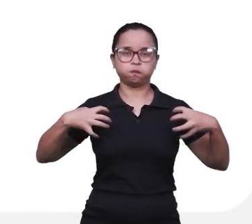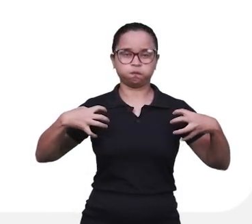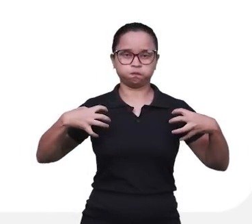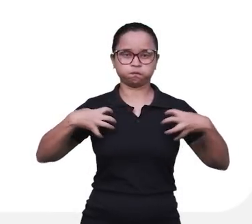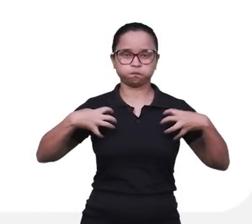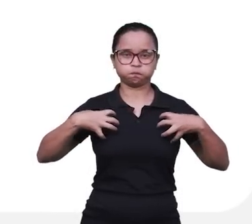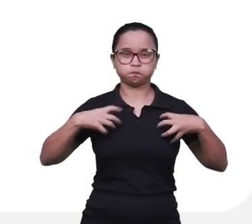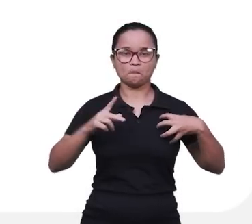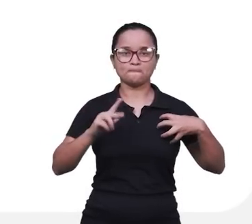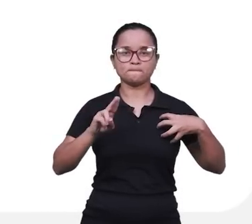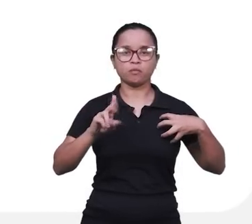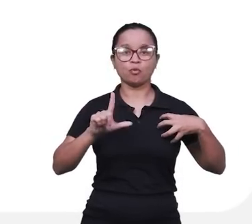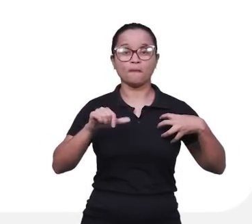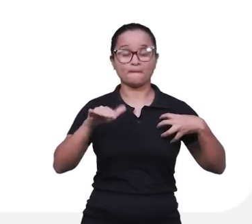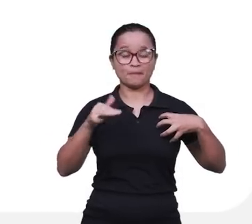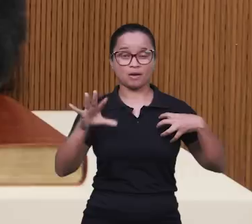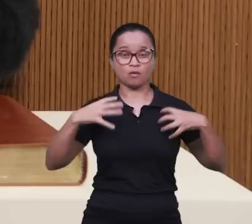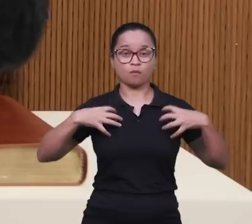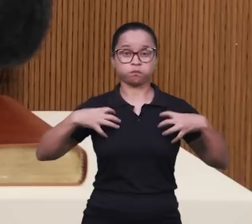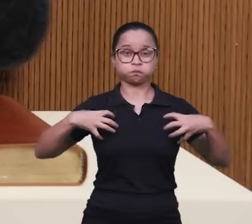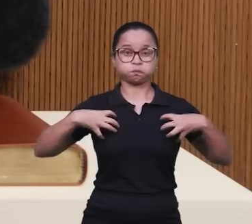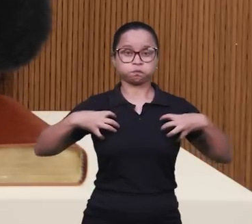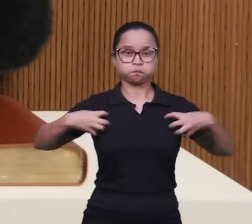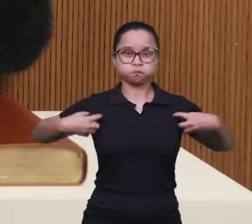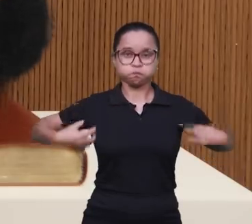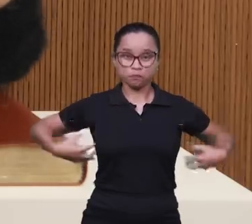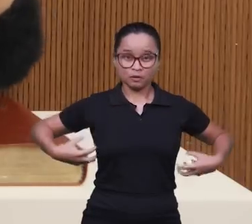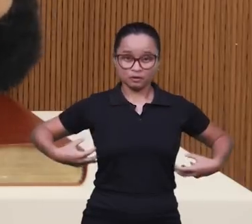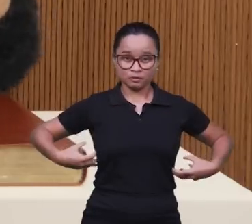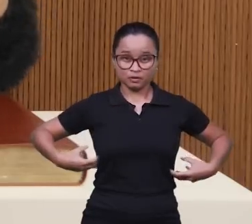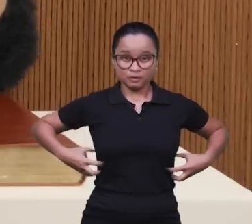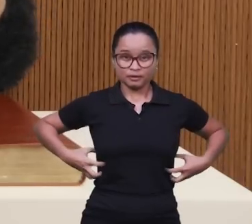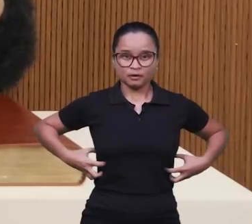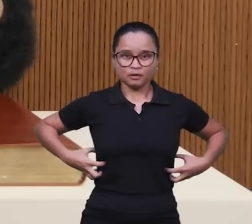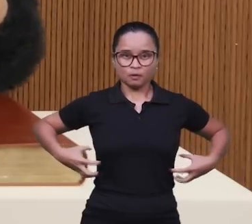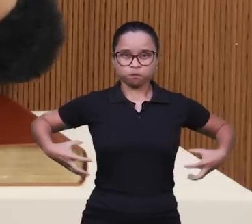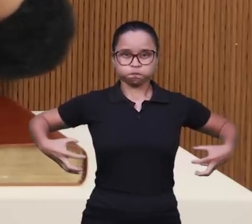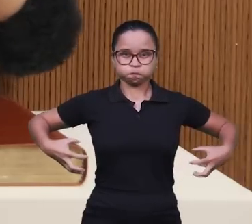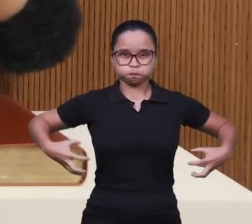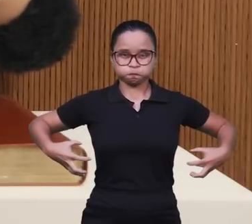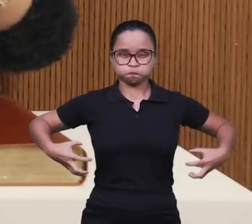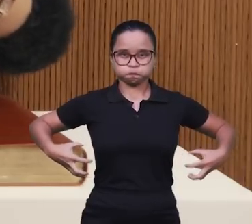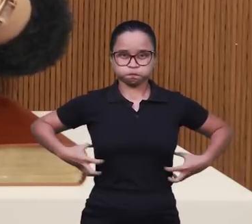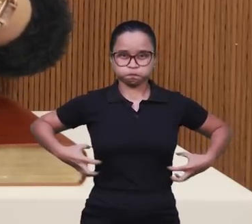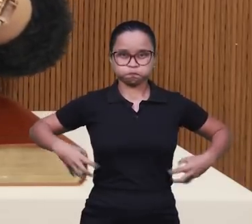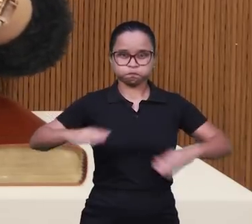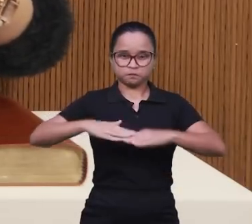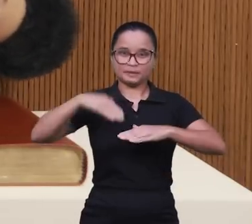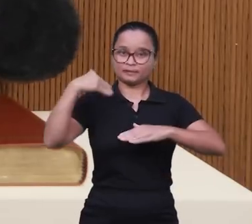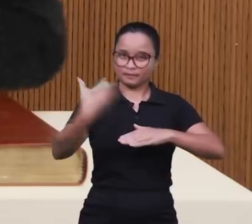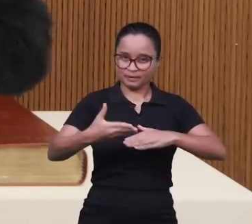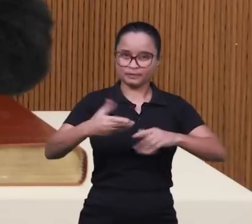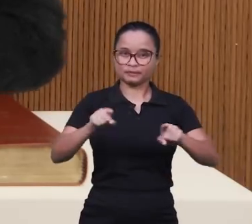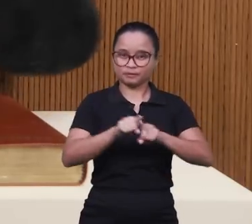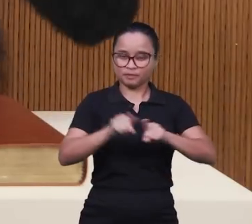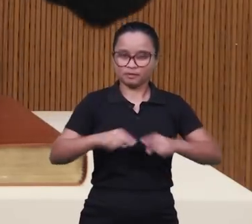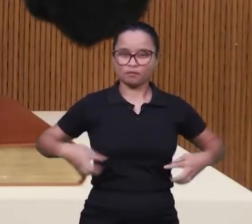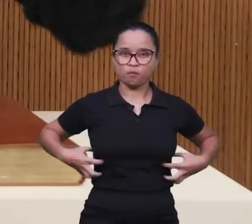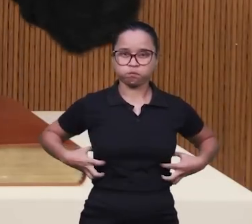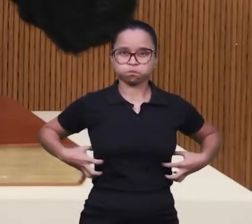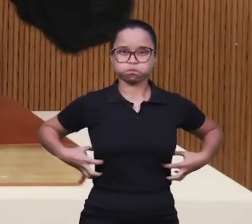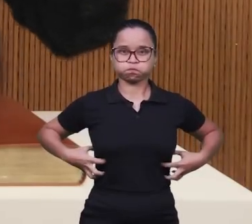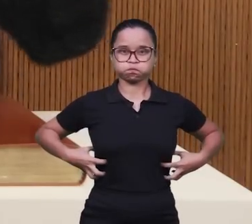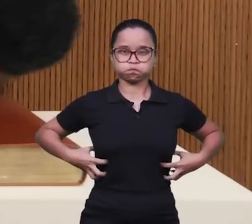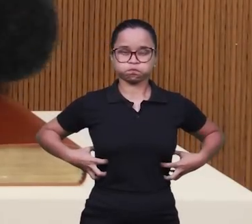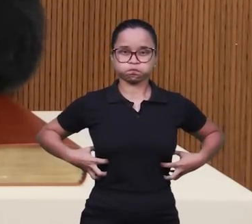pulmões, vai expandir as musculaturas intercostais externas, responsáveis por abrir